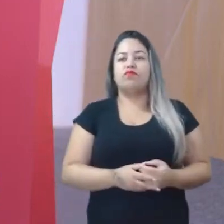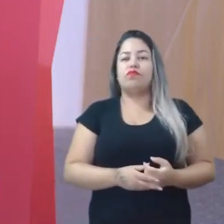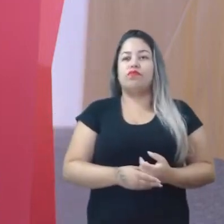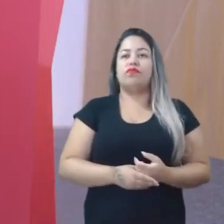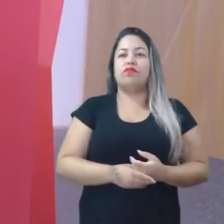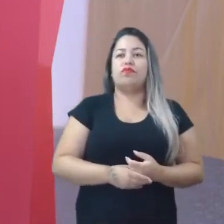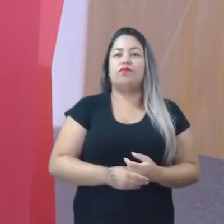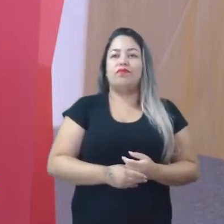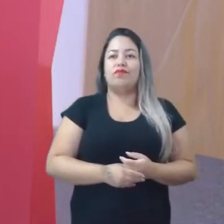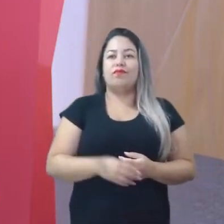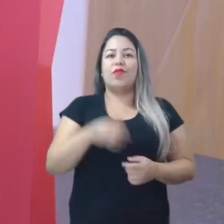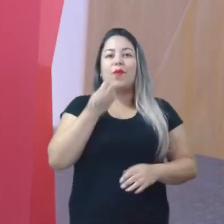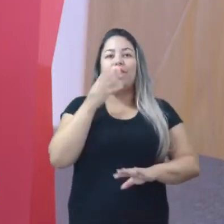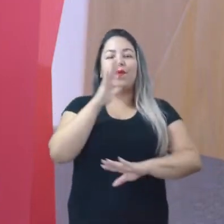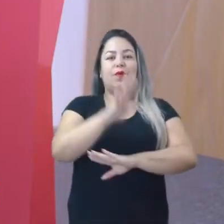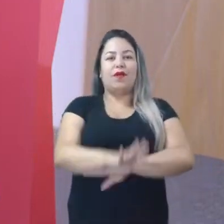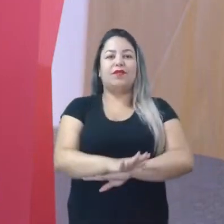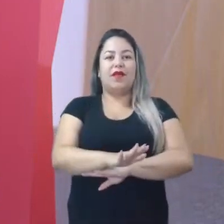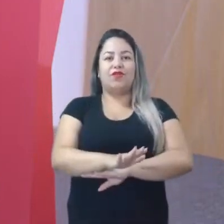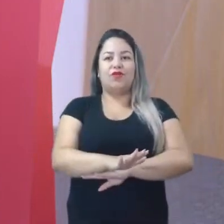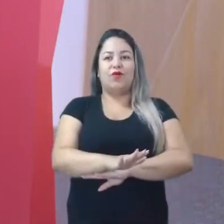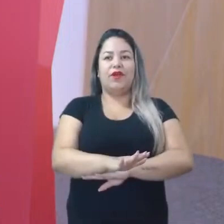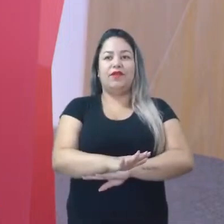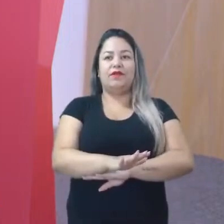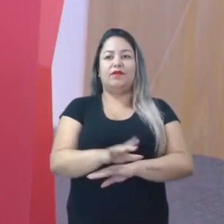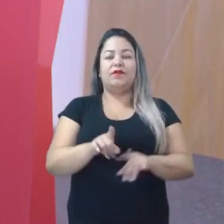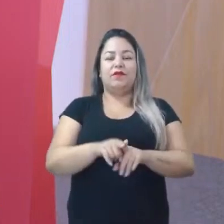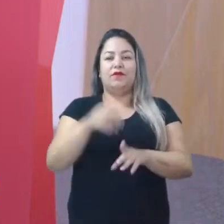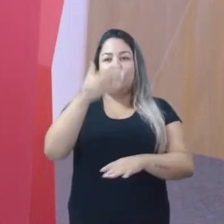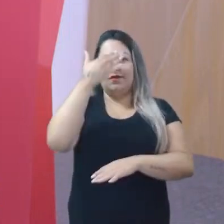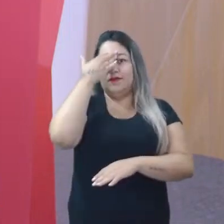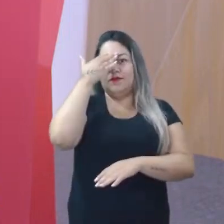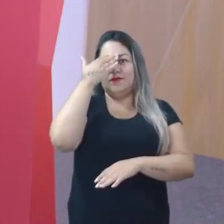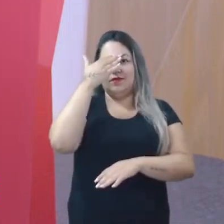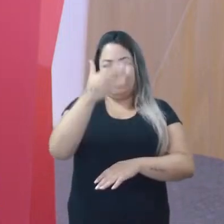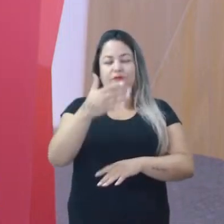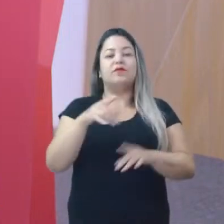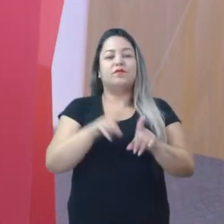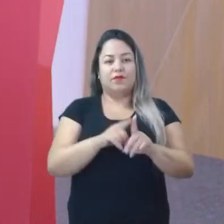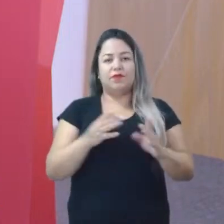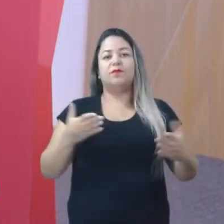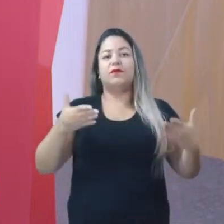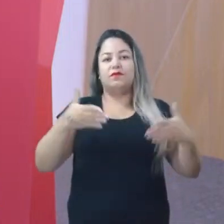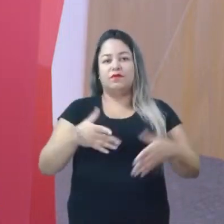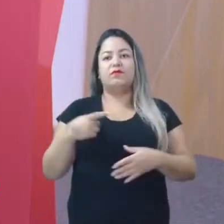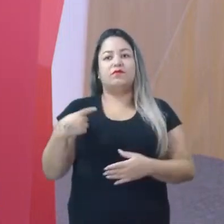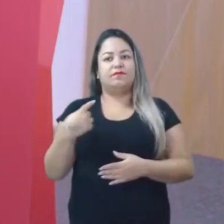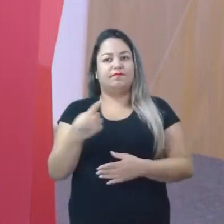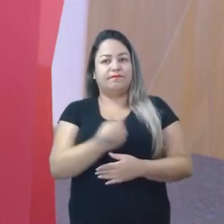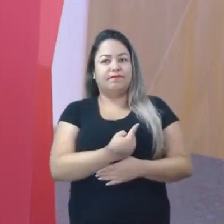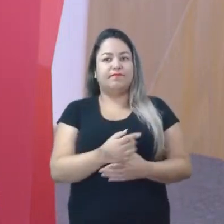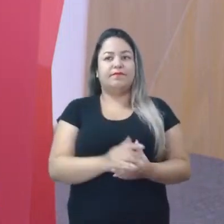Olha só, boa tarde então, Janaína. Obrigado pela sua participação aqui com a gente, viu?